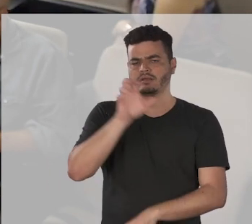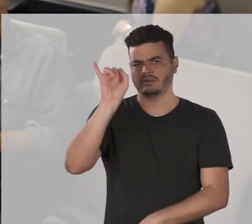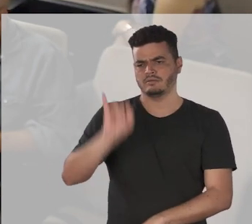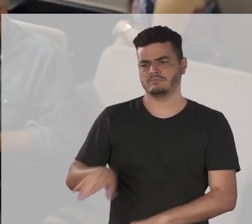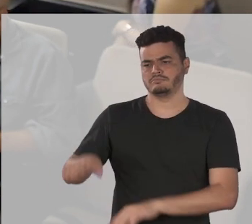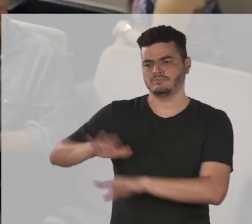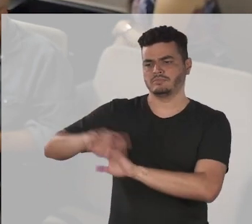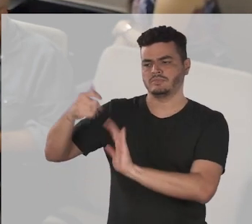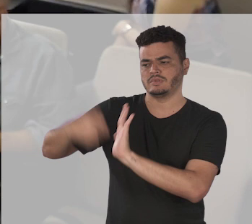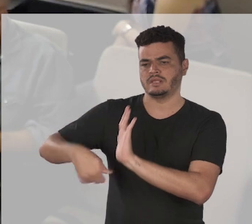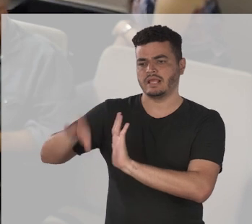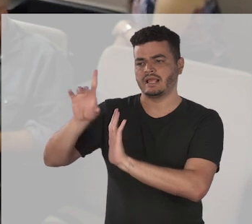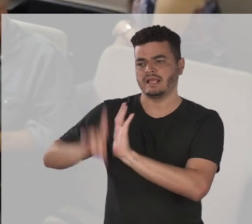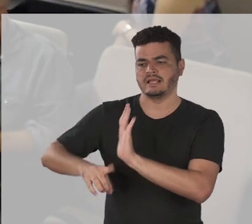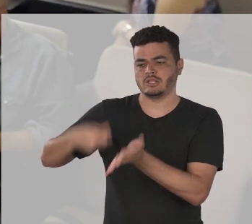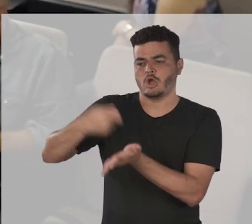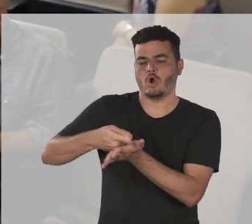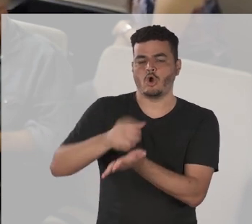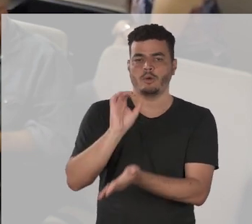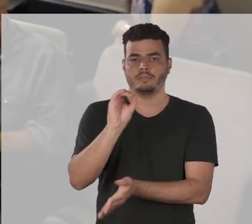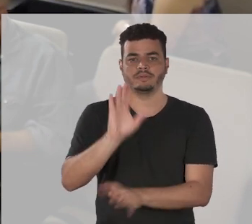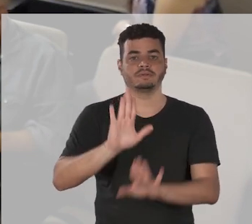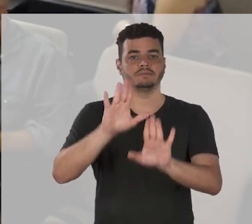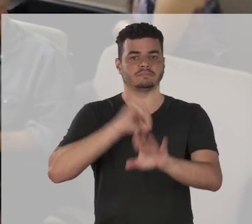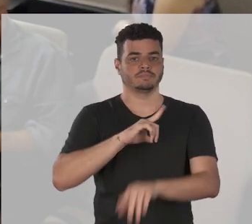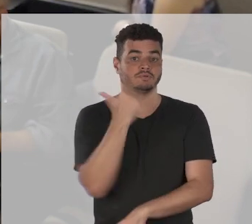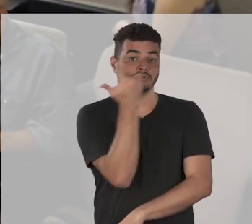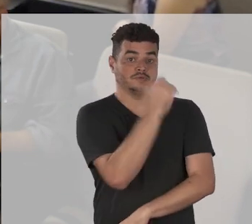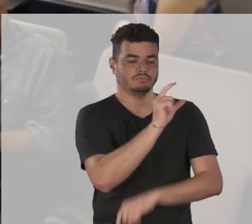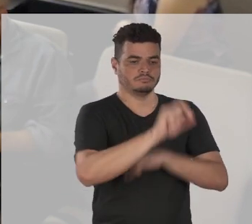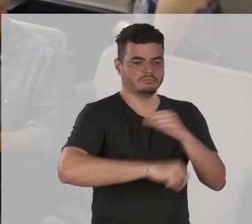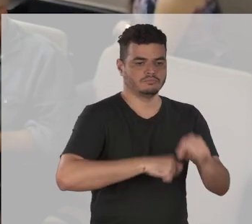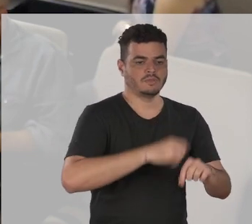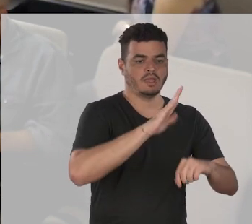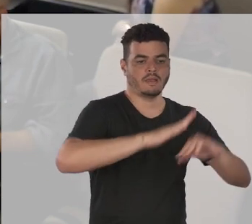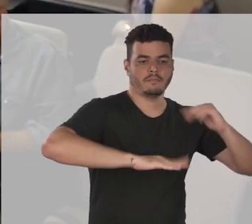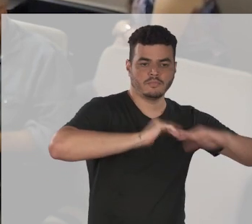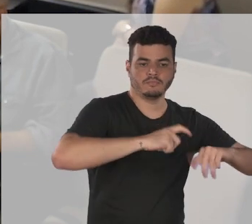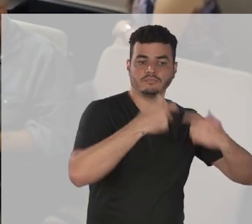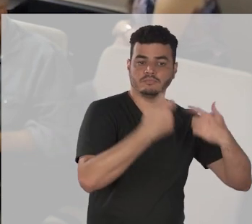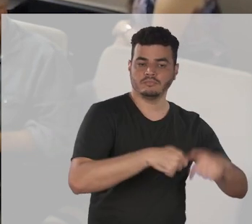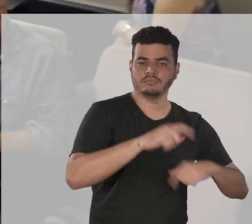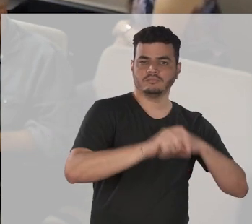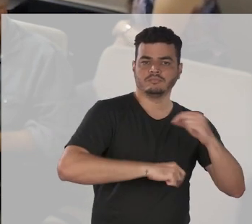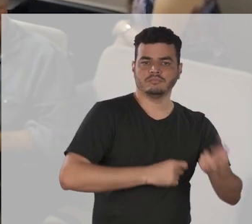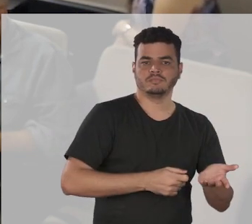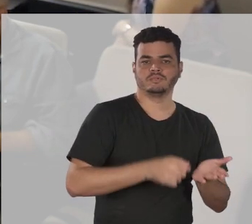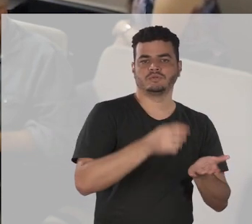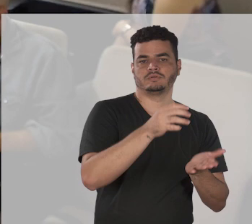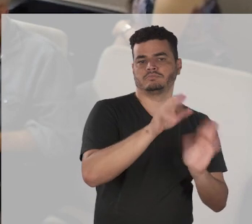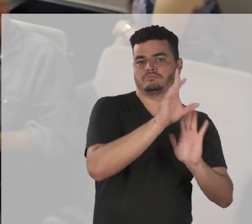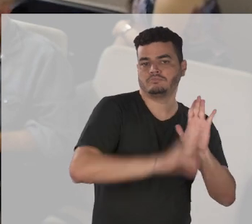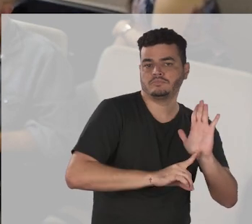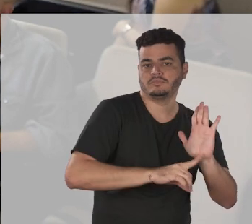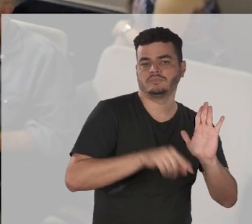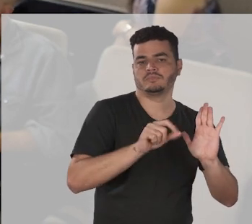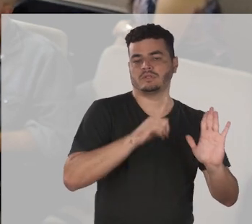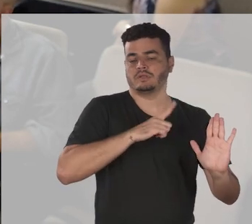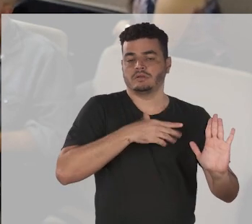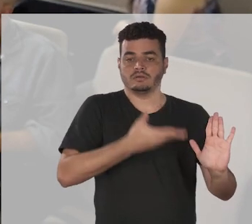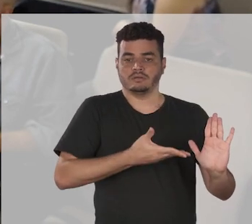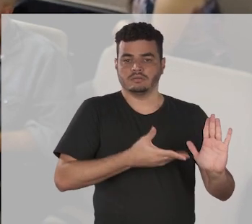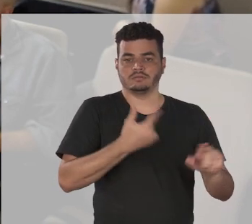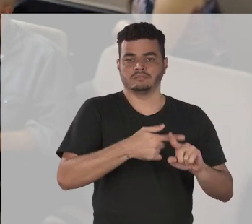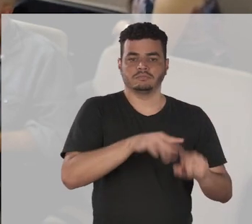que acontece com um autor que não cobra esse direito de autor e muitos autores vivem dessa literatura. Então me parece um espaço